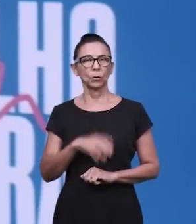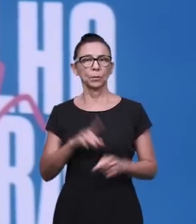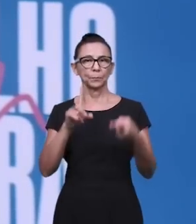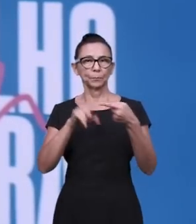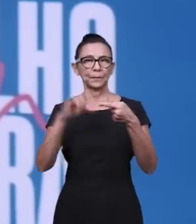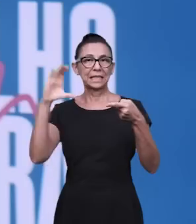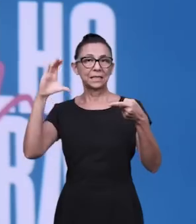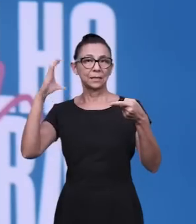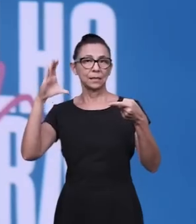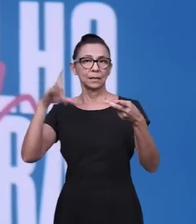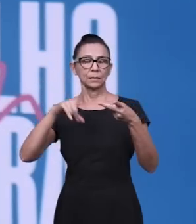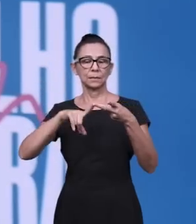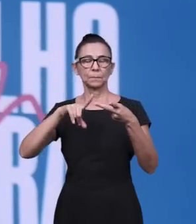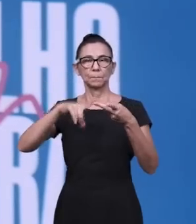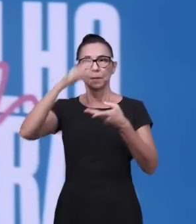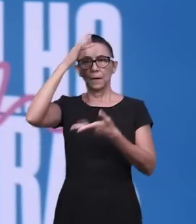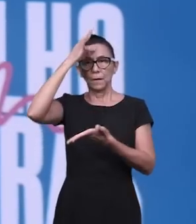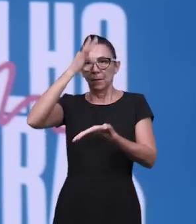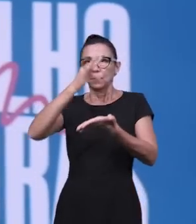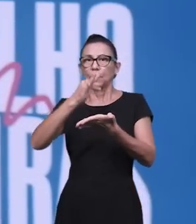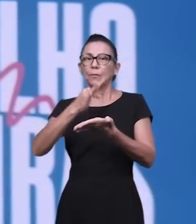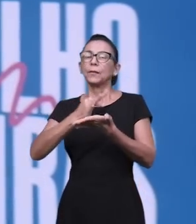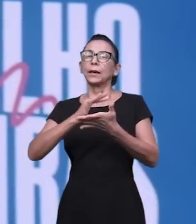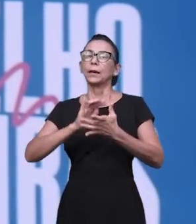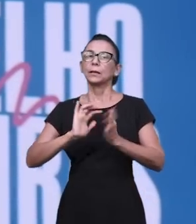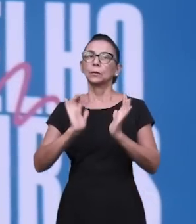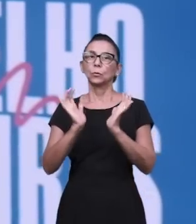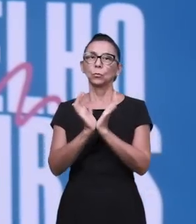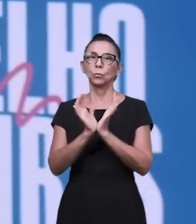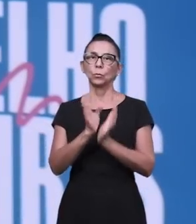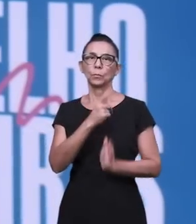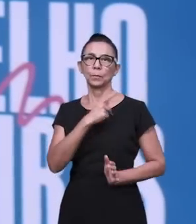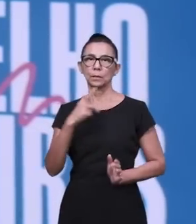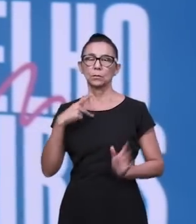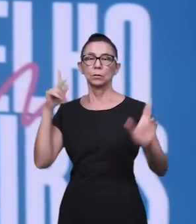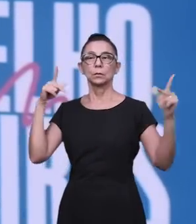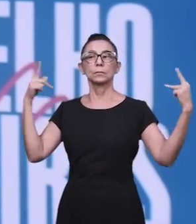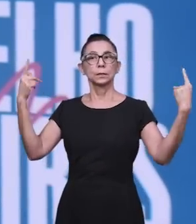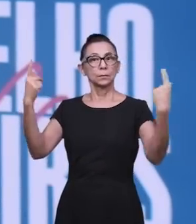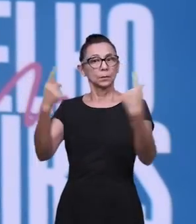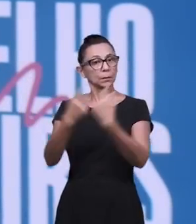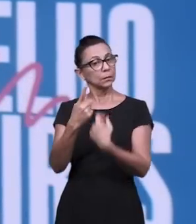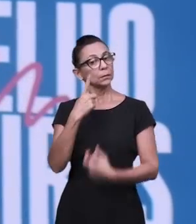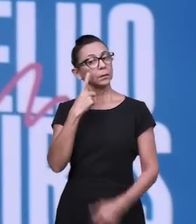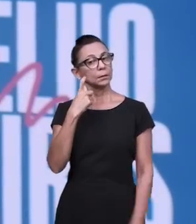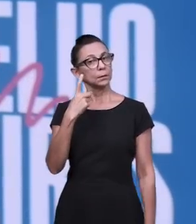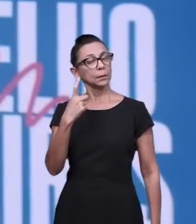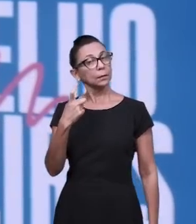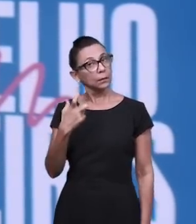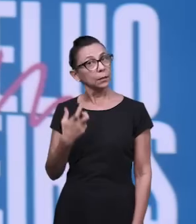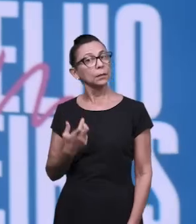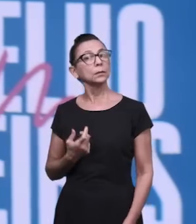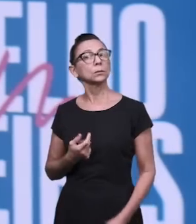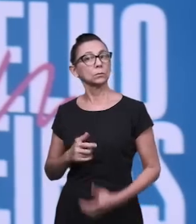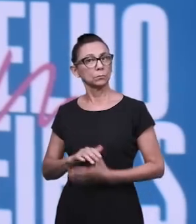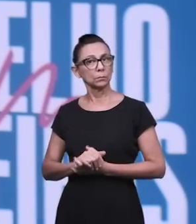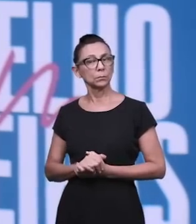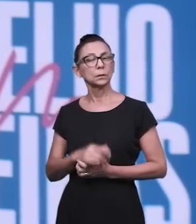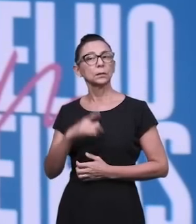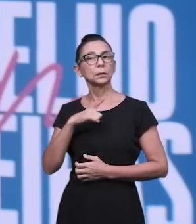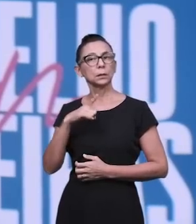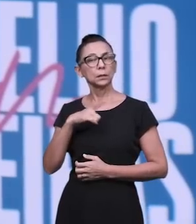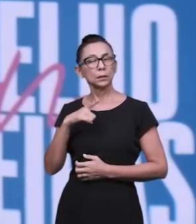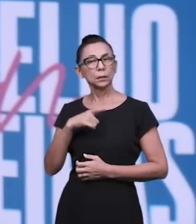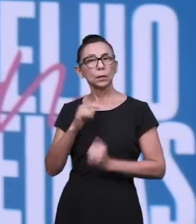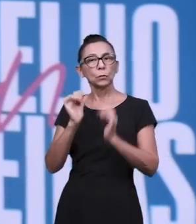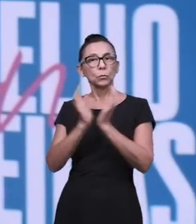fé. É até um tema que o próprio presbitério tem demonstrado uma preocupação e interesse. Hoje existe na nossa igreja um grupo